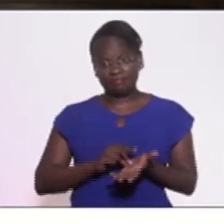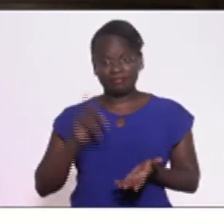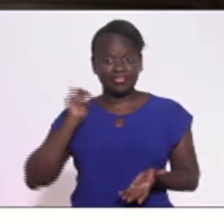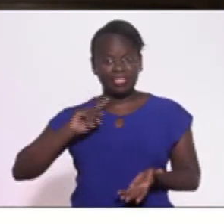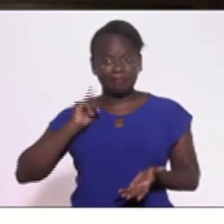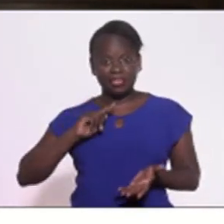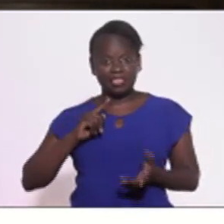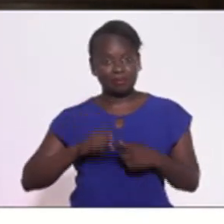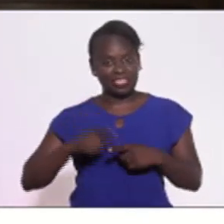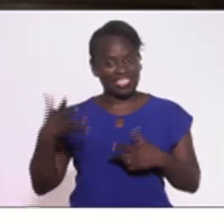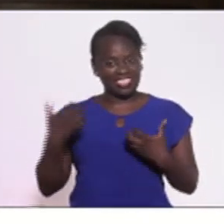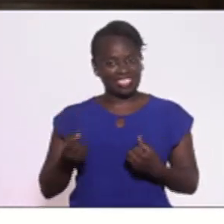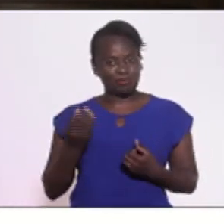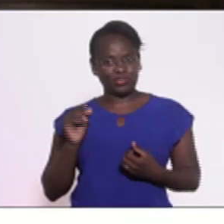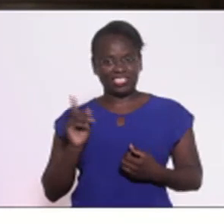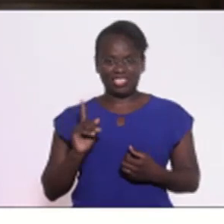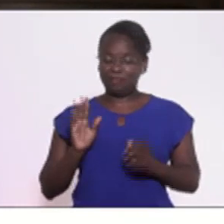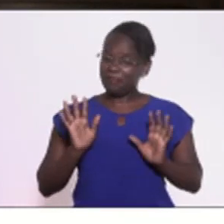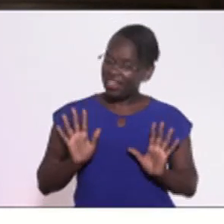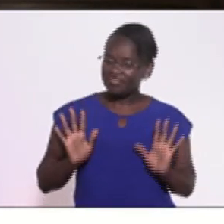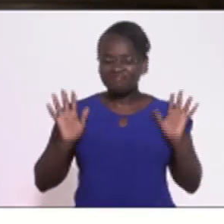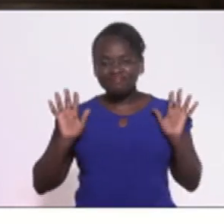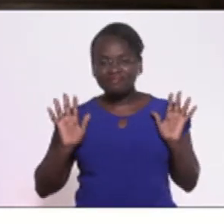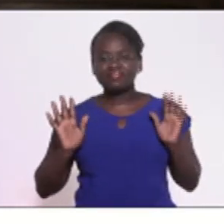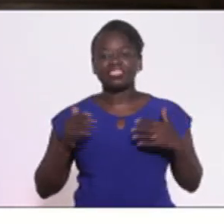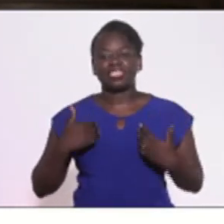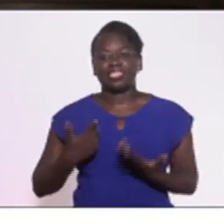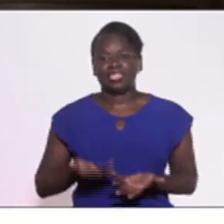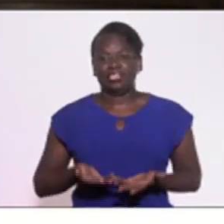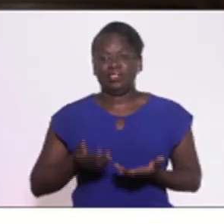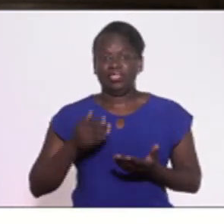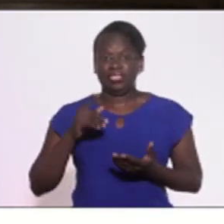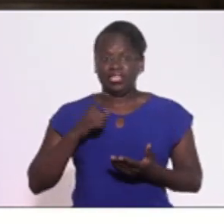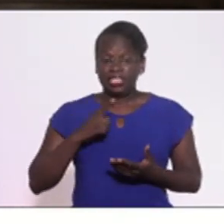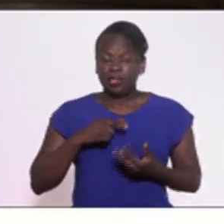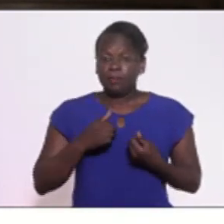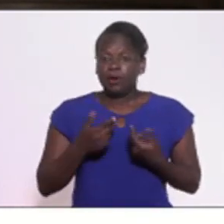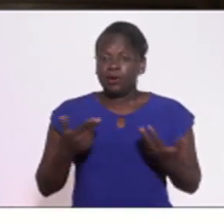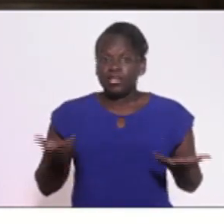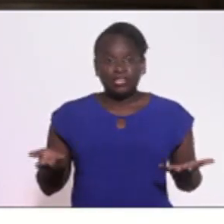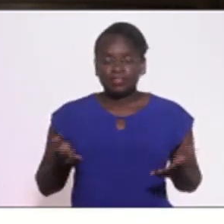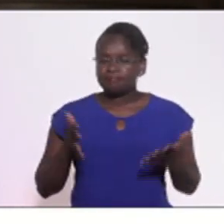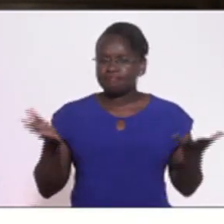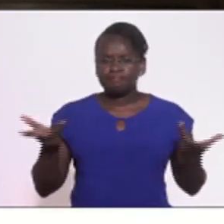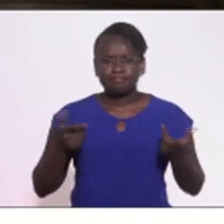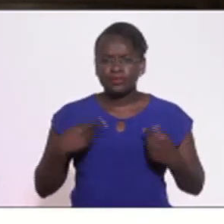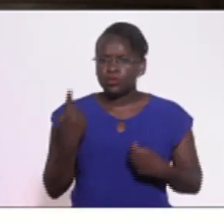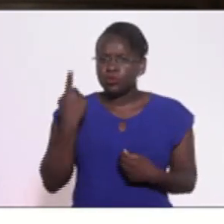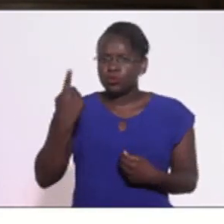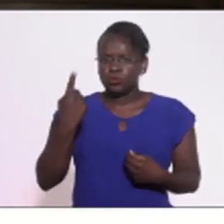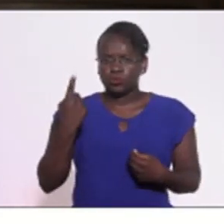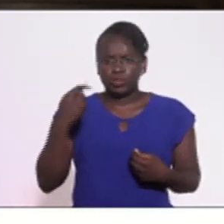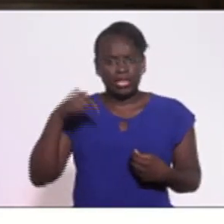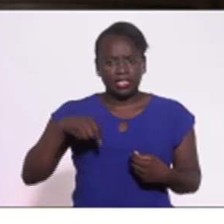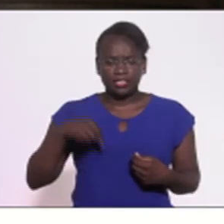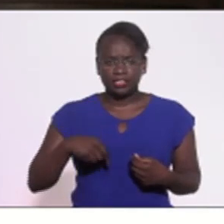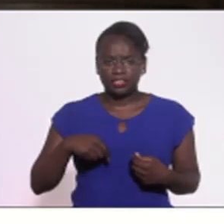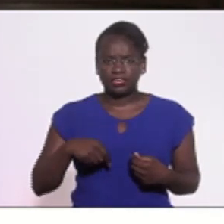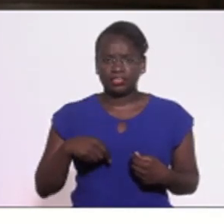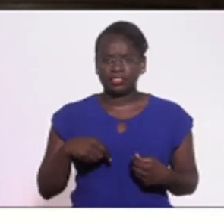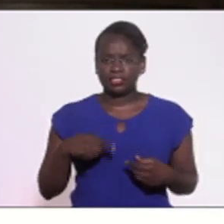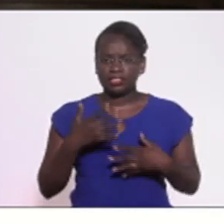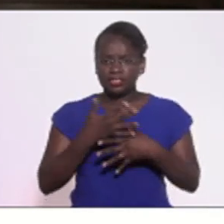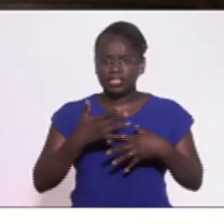ele não aceita muito não, mas enfim, o programa é alguma coisa de espetacular, é único aqui